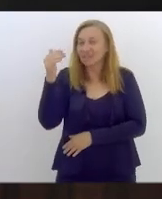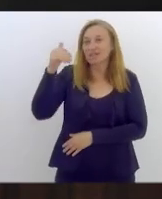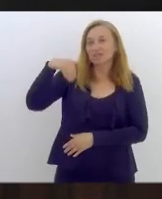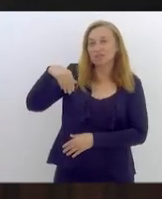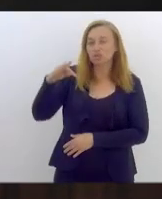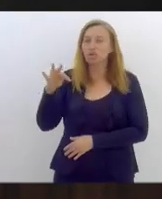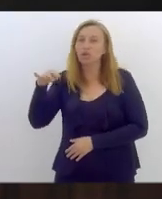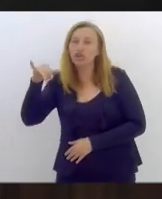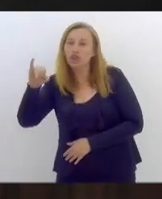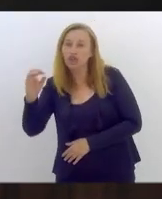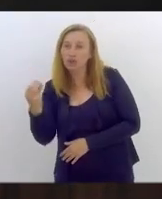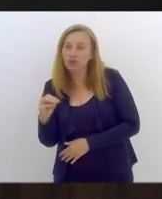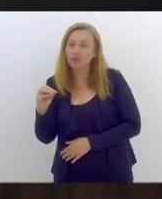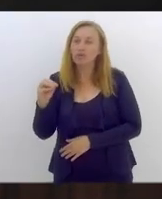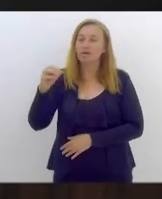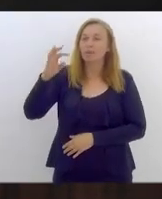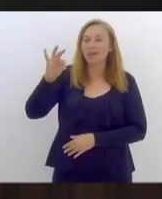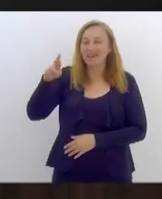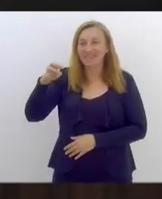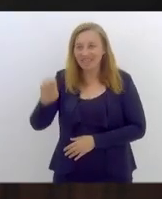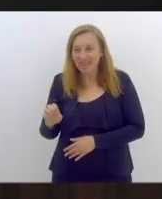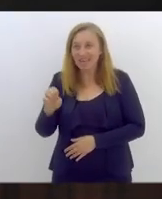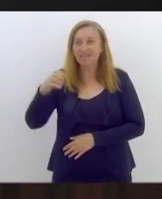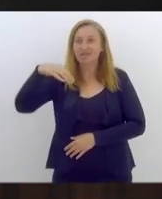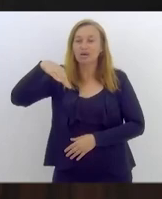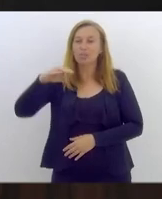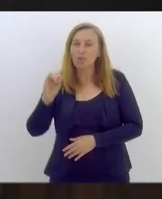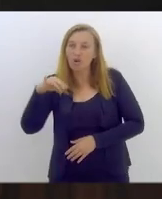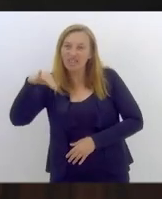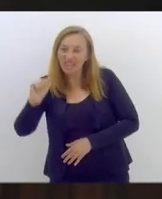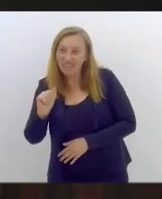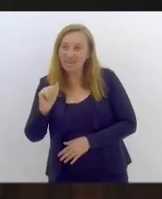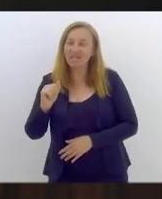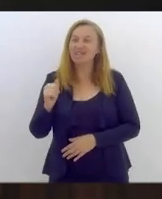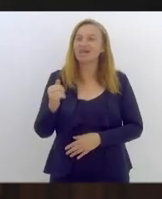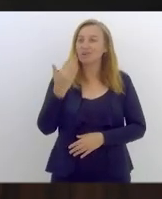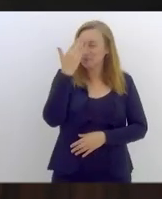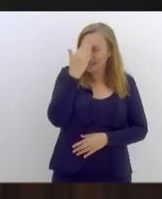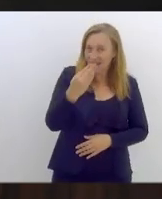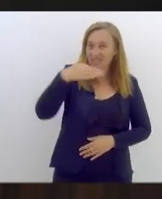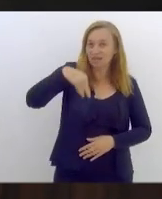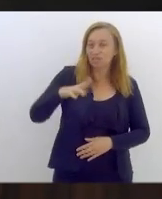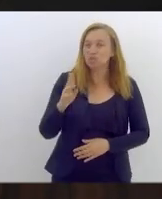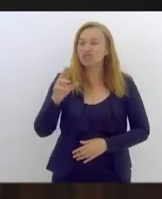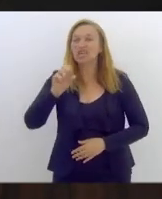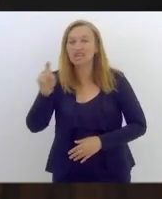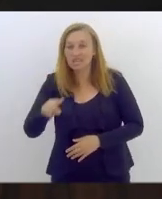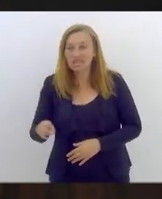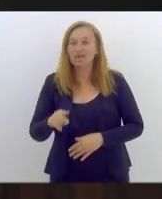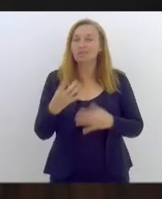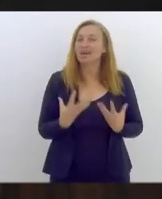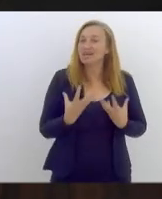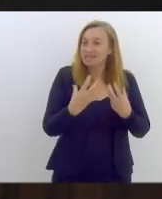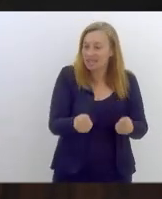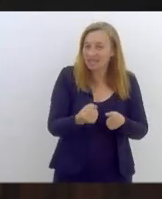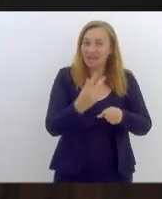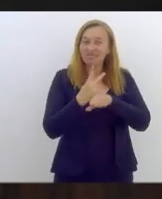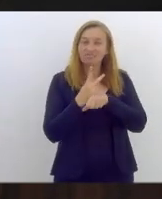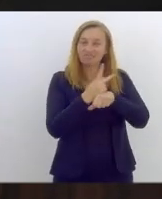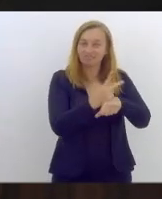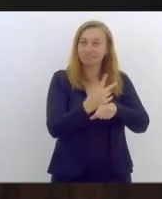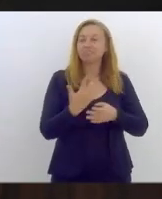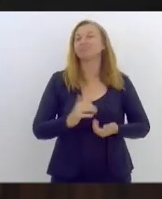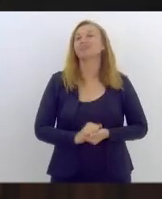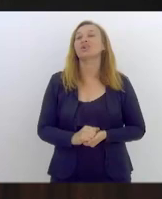Marinette, Mônica, obrigada, Raquel Paiva, obrigada, Muniz, por ter aceitado esta comenda.